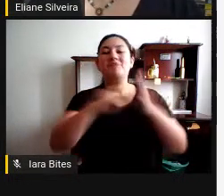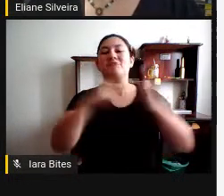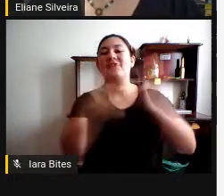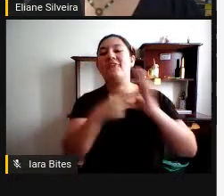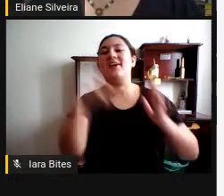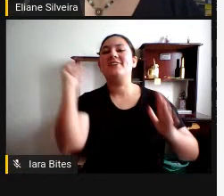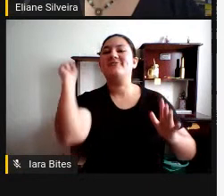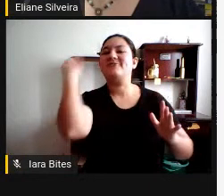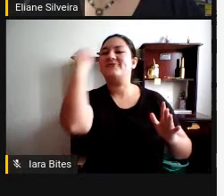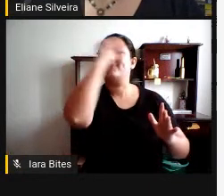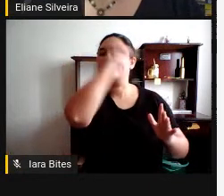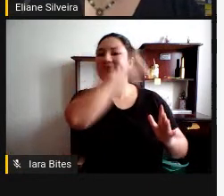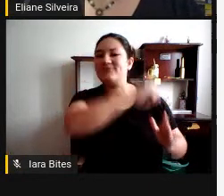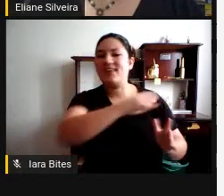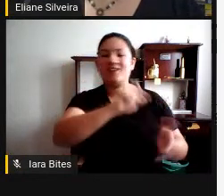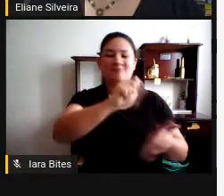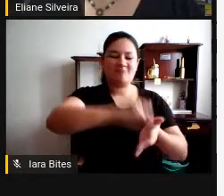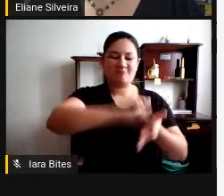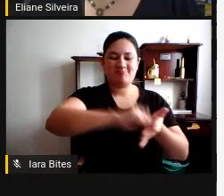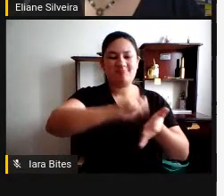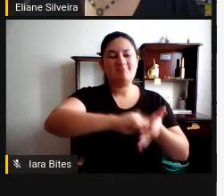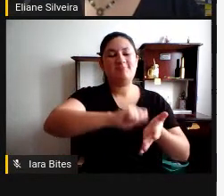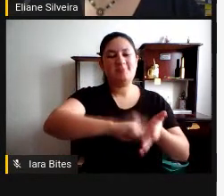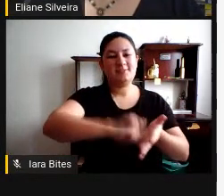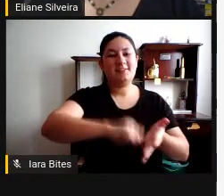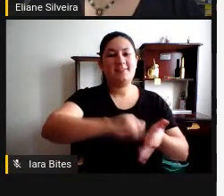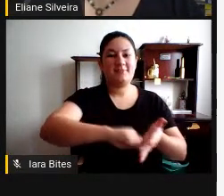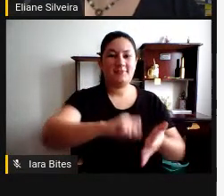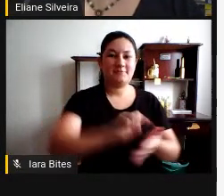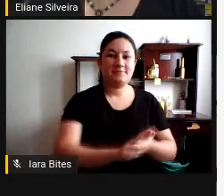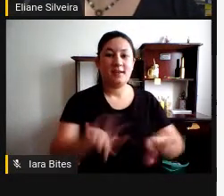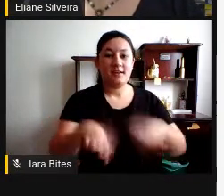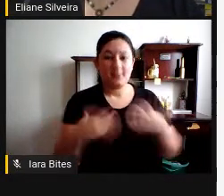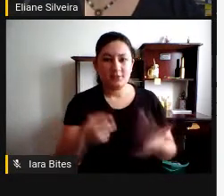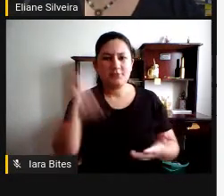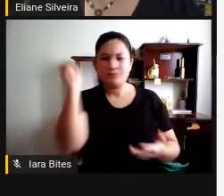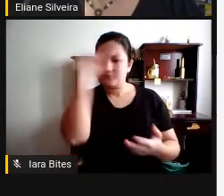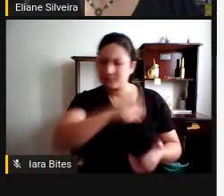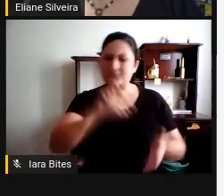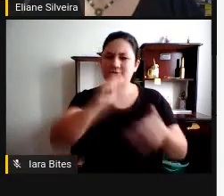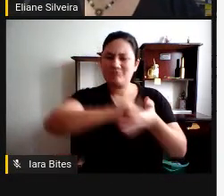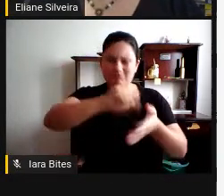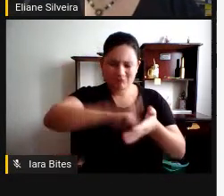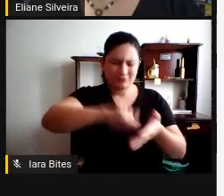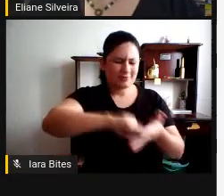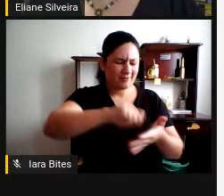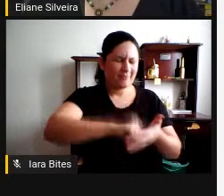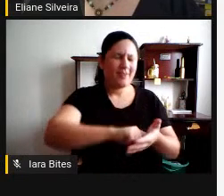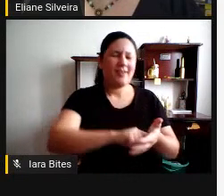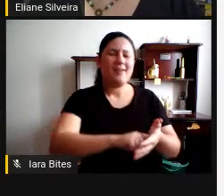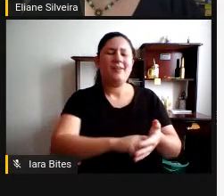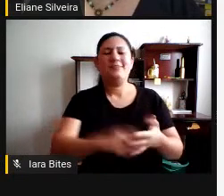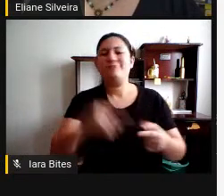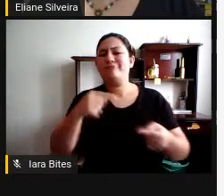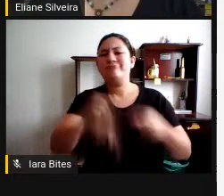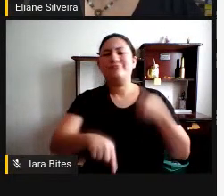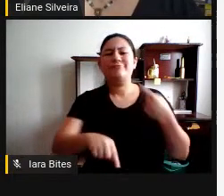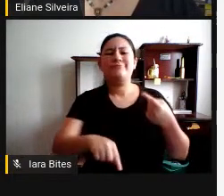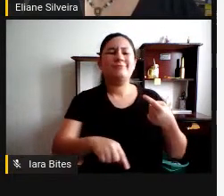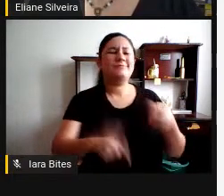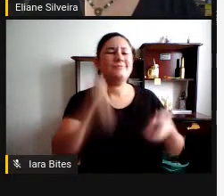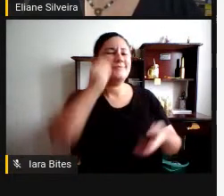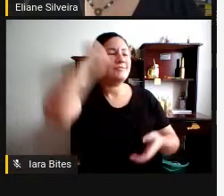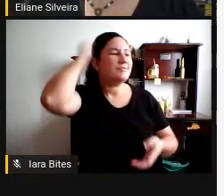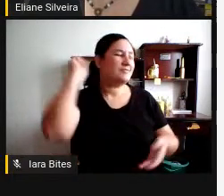Essa epistolofobia, que talvez tenha impedido ele de redigir tanto quanto ele queria, ainda assim o impediu de escrever muito.